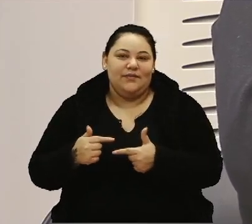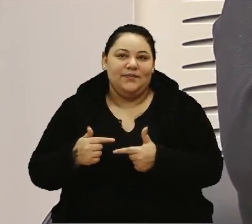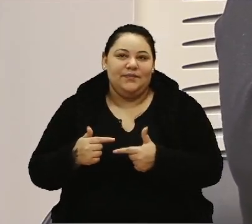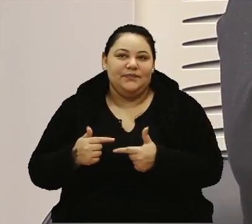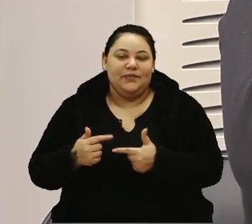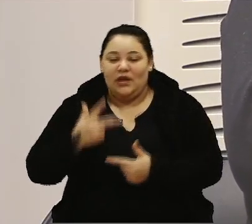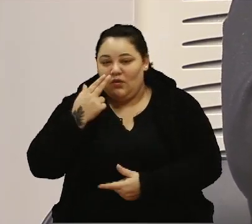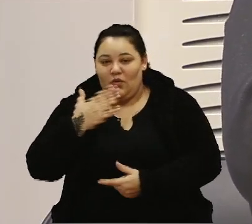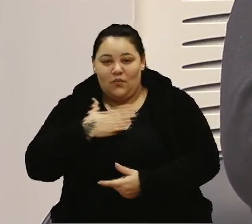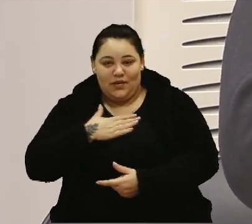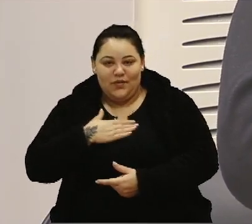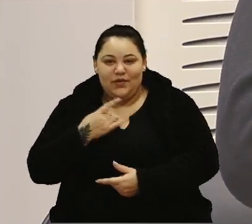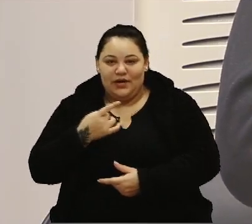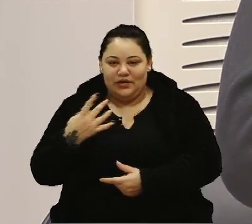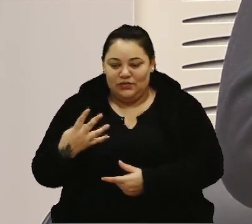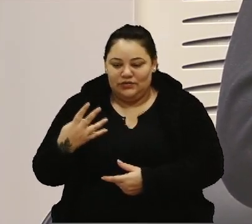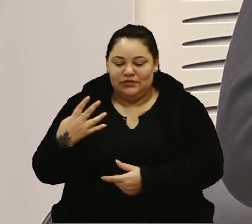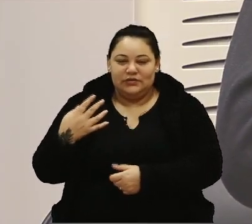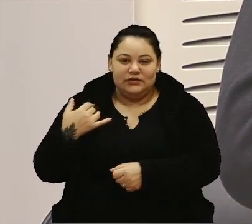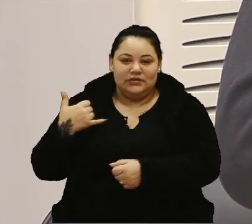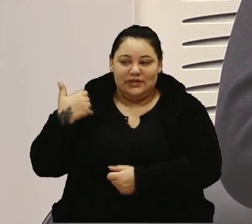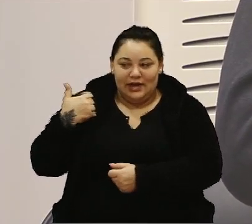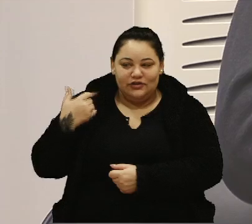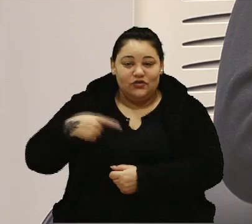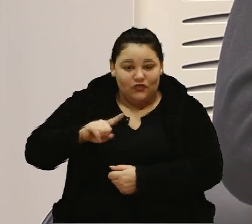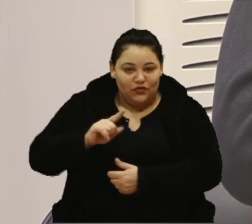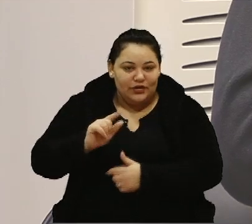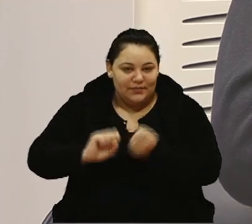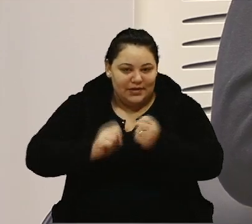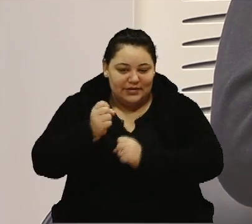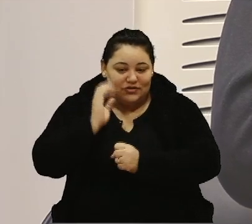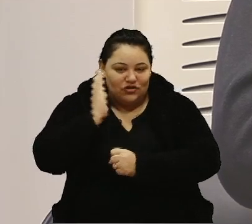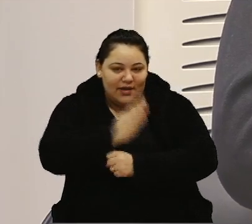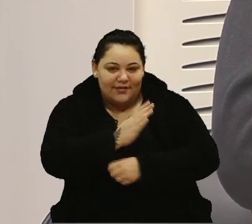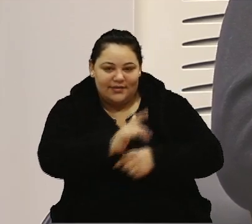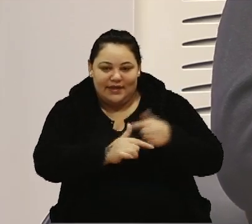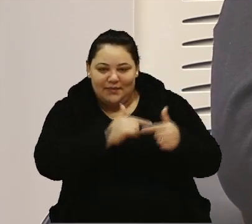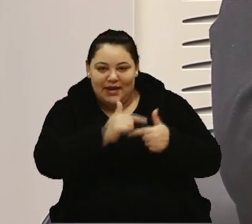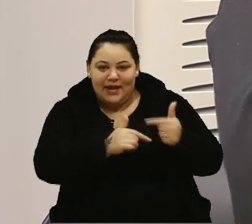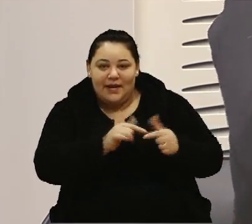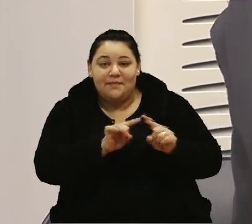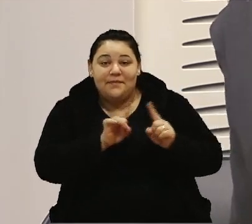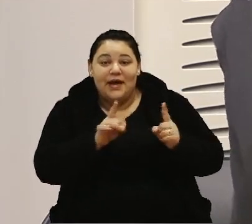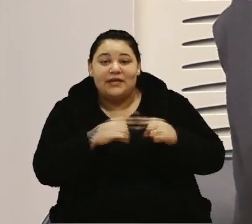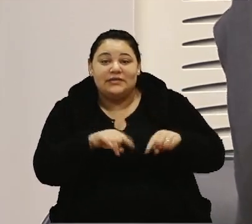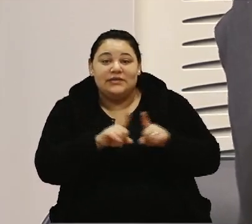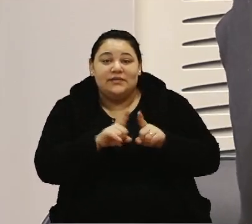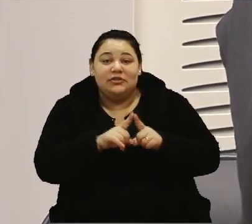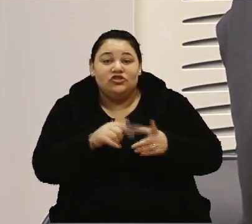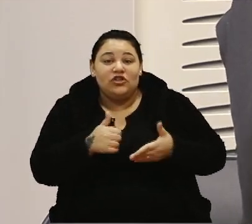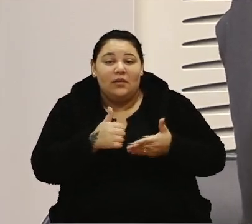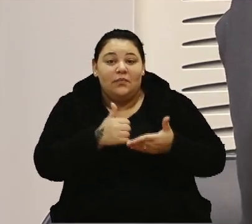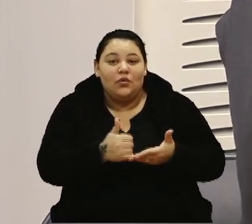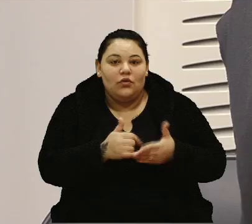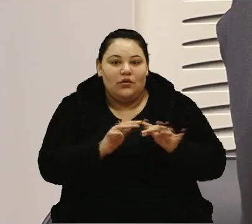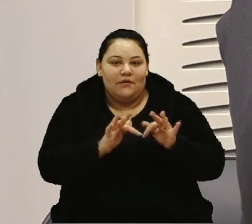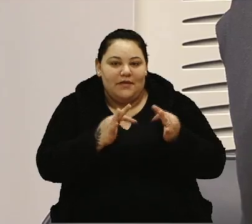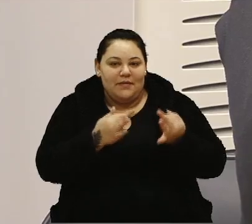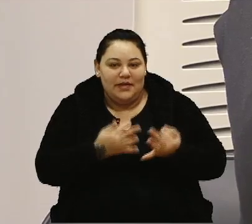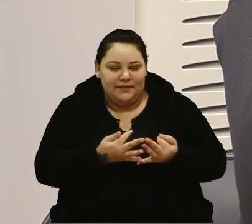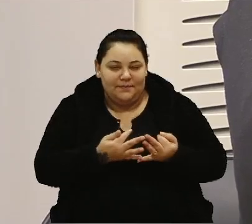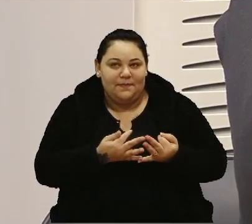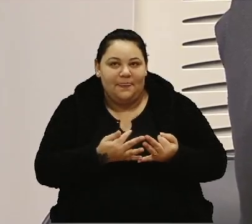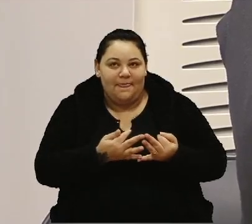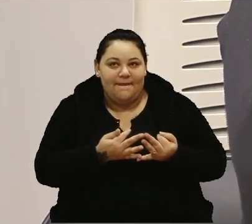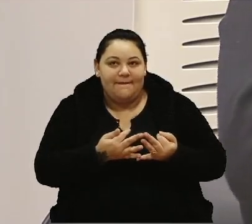meu caso, com 14 anos, fui para uma empresa trabalhar, mas também de apoio às famílias.